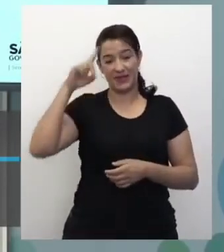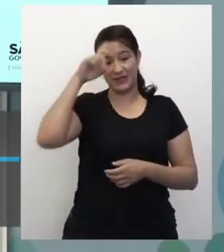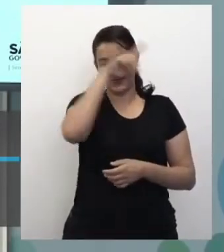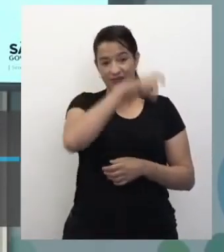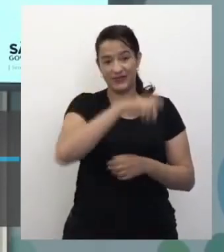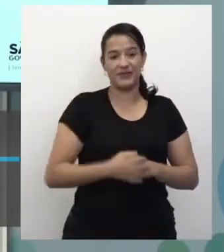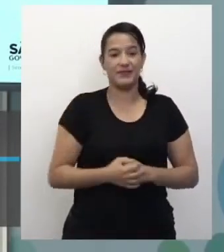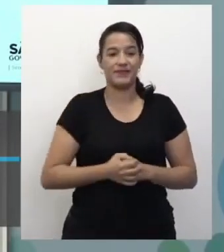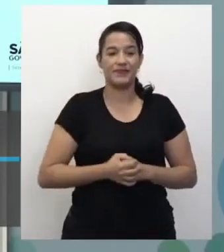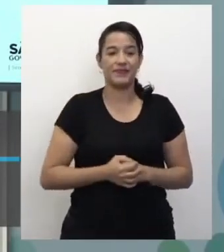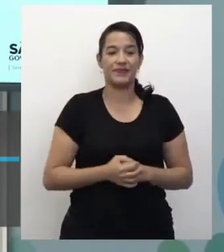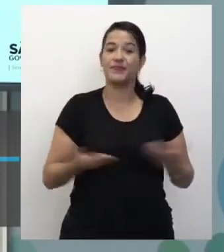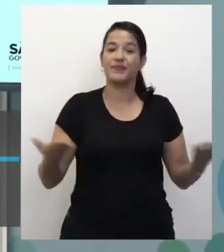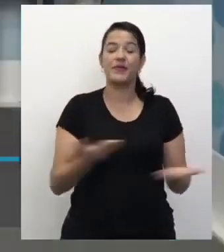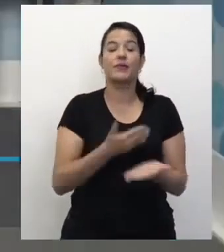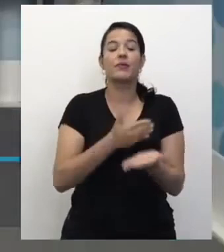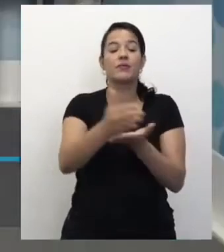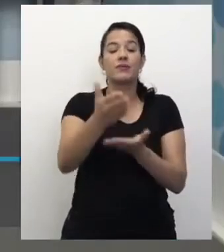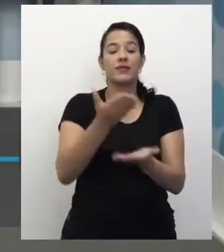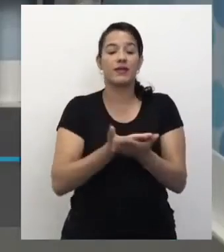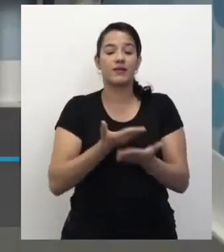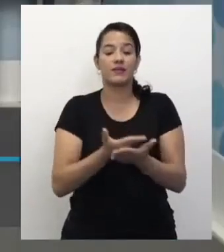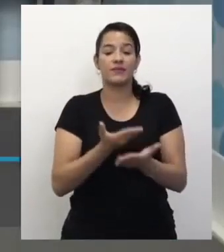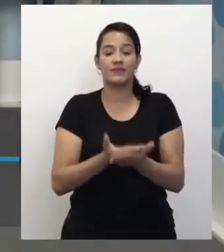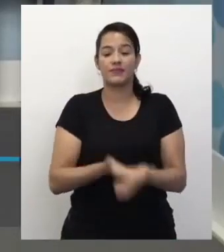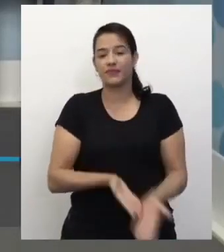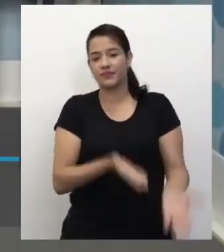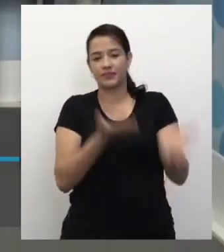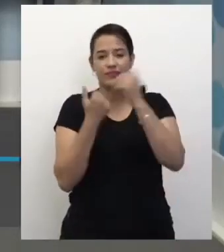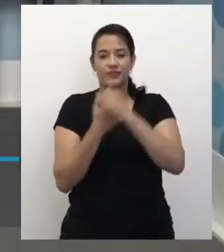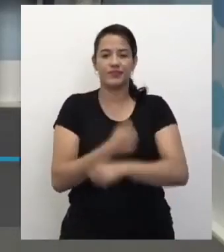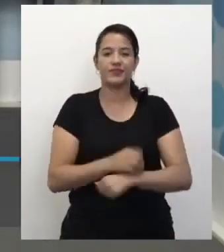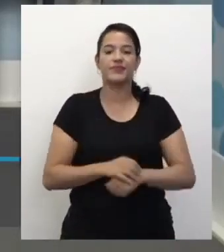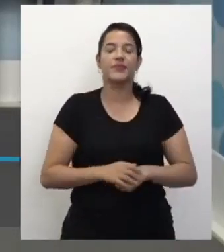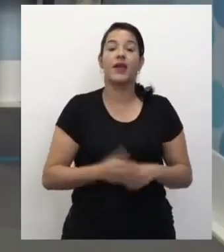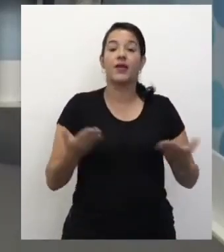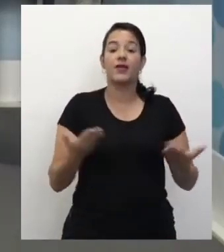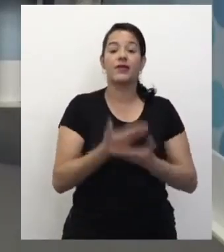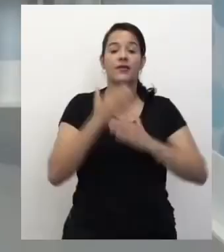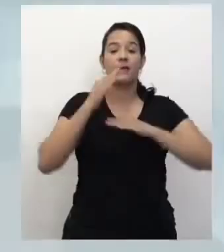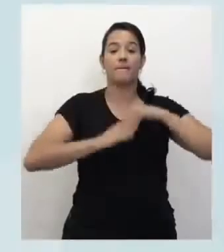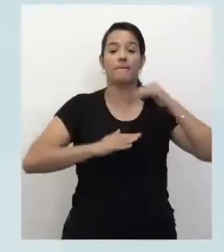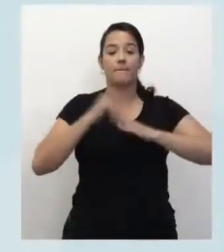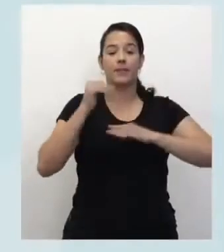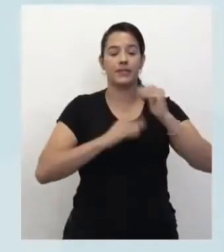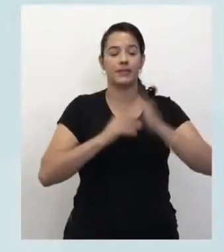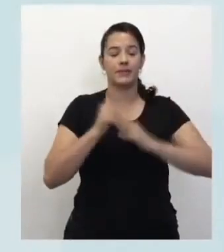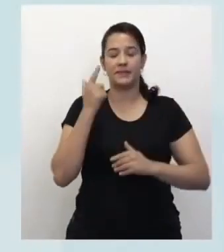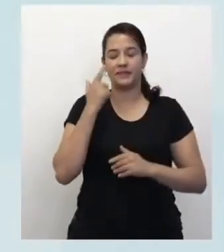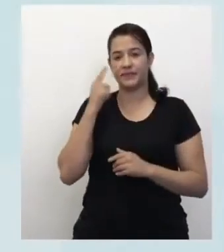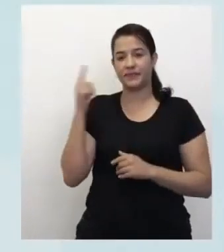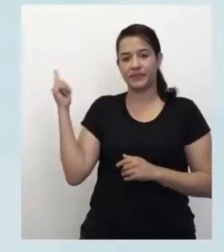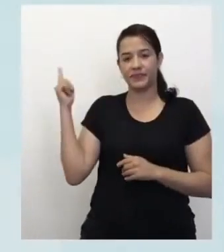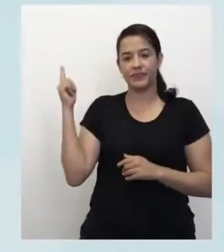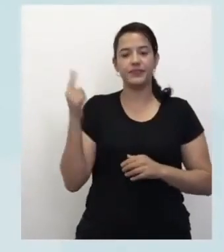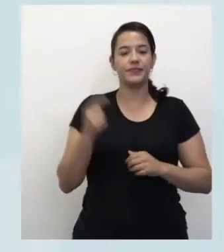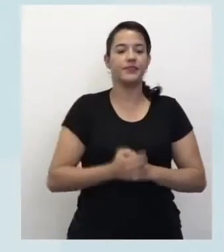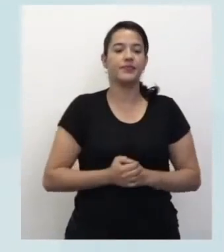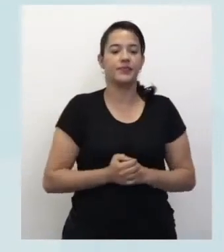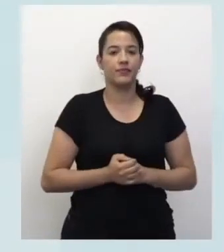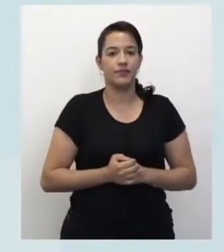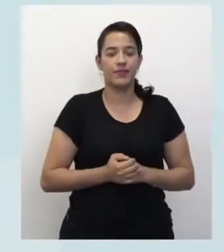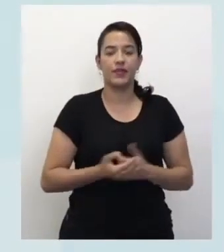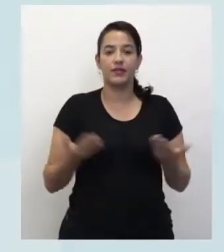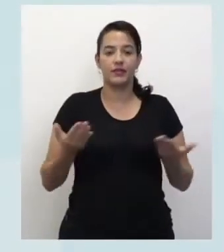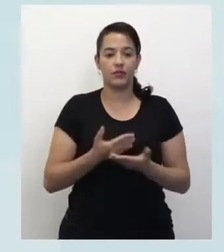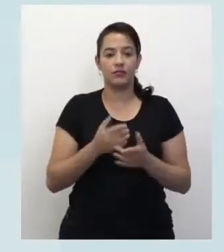difícil. Ah, vamos começar a aula, Tony? Bora, Tá, vamos bora lá. lá, tá. Habilidade já vai aparecer aqui pra gente. A gente vai fazer a leitura, como já é praxe,